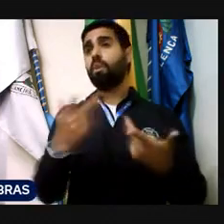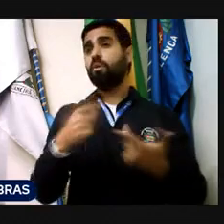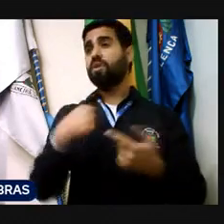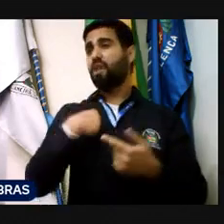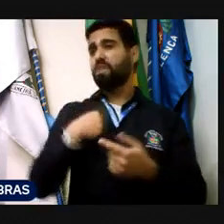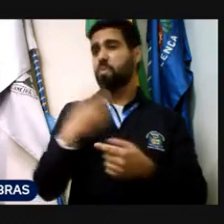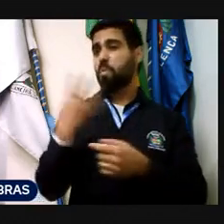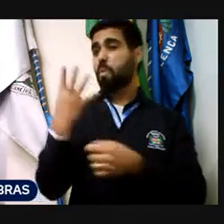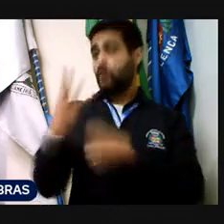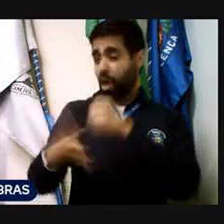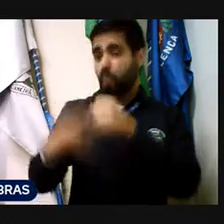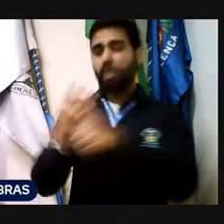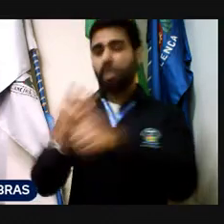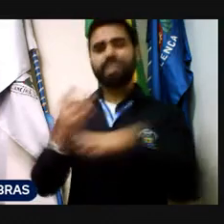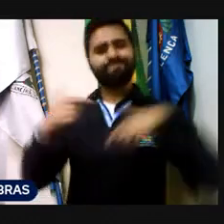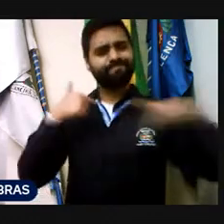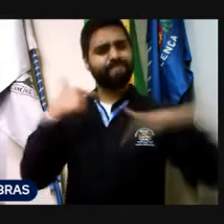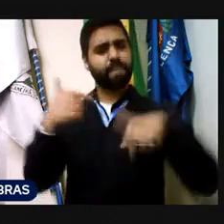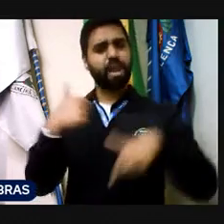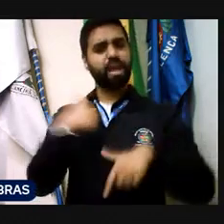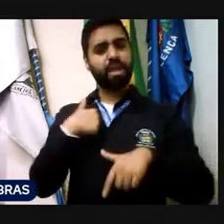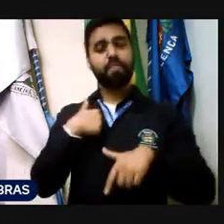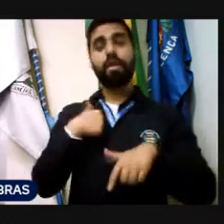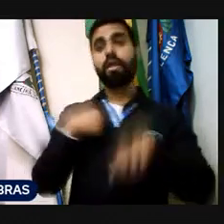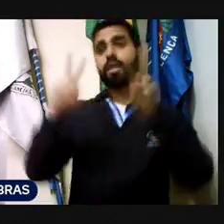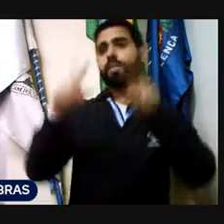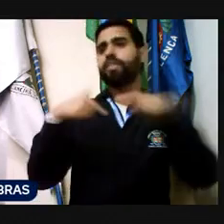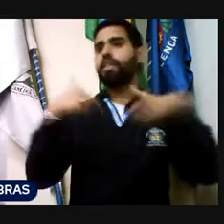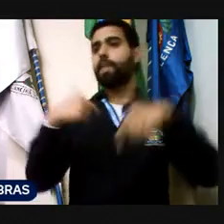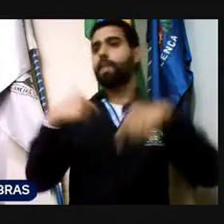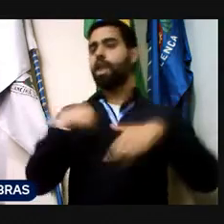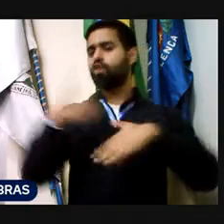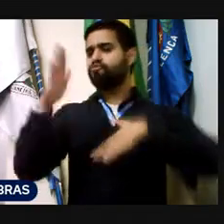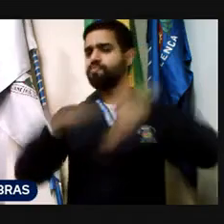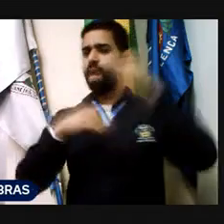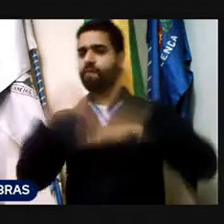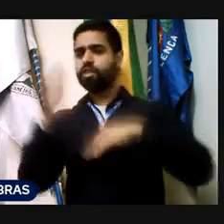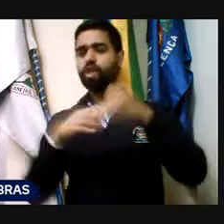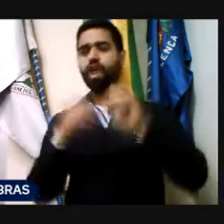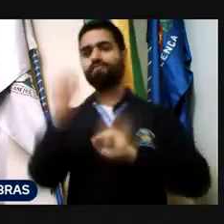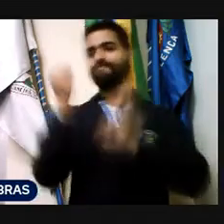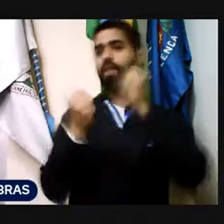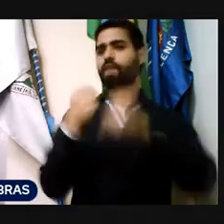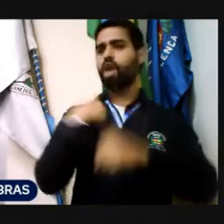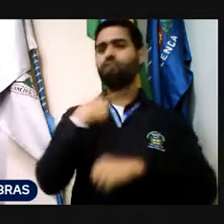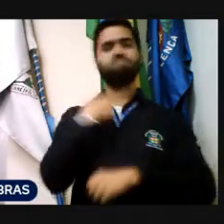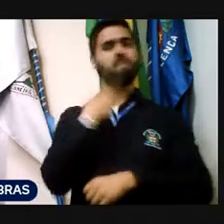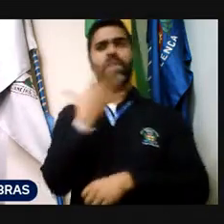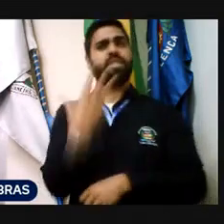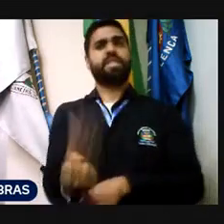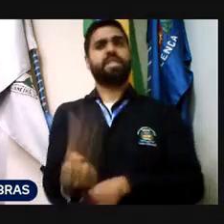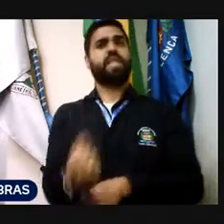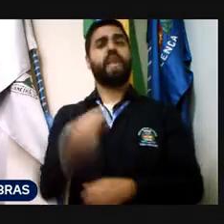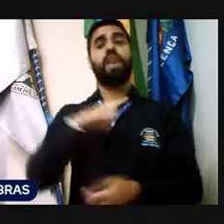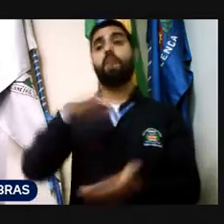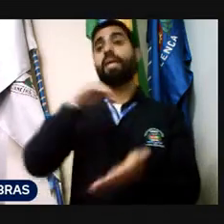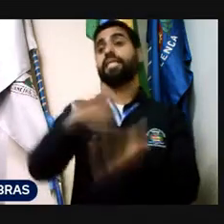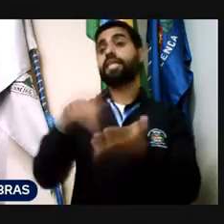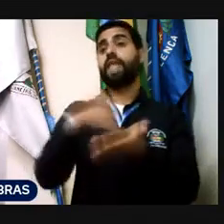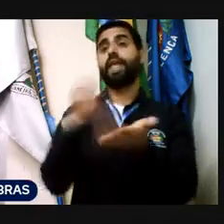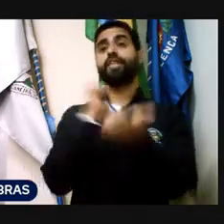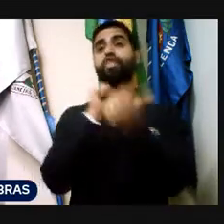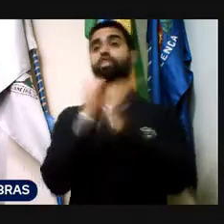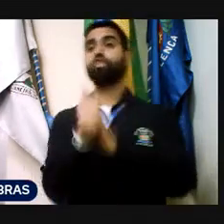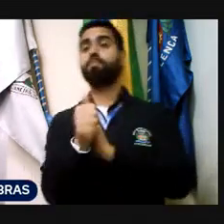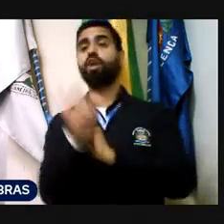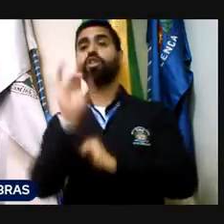4 anos incisivamente trabalhando, que é a minha área. Eu, como profissional de educação física, não posso permitir uma secretaria de esporte